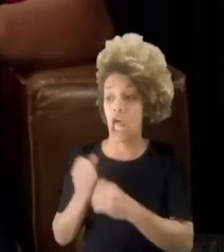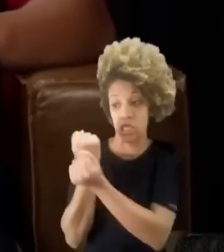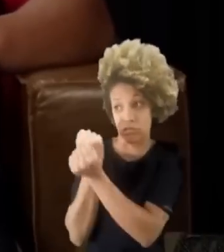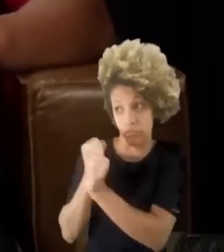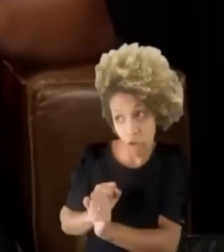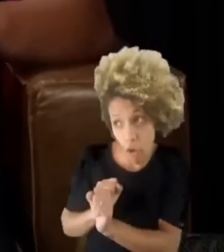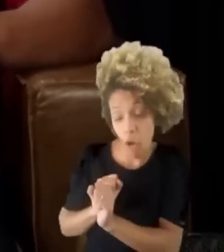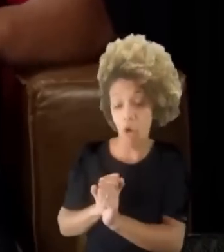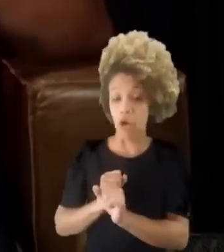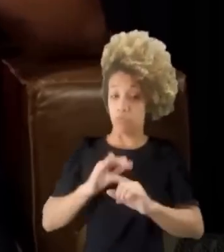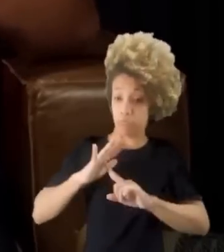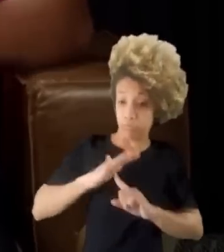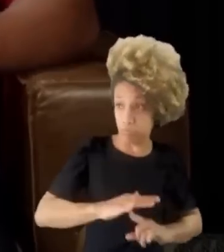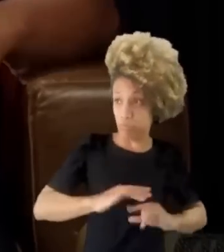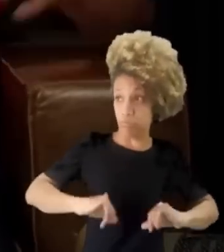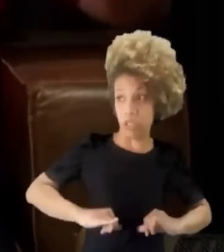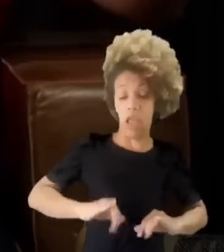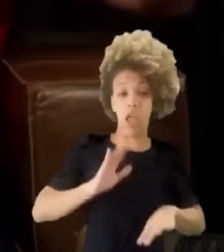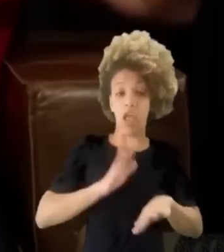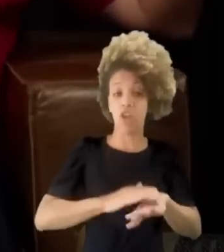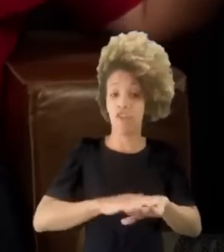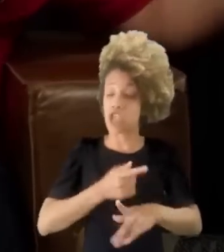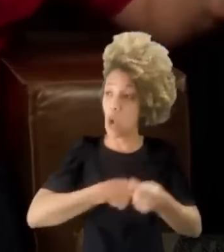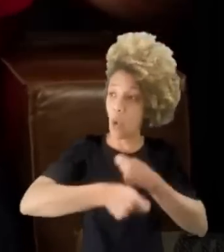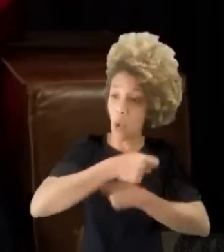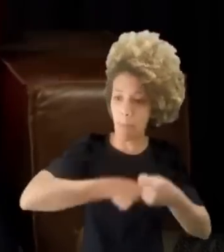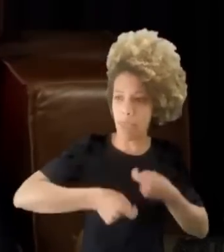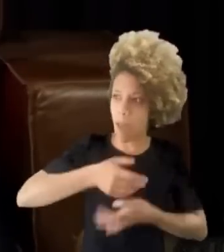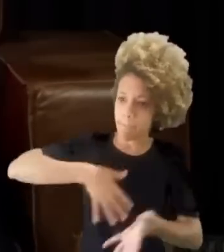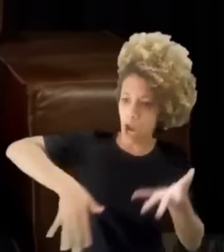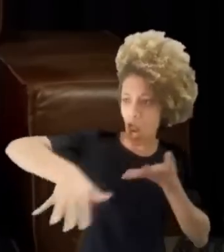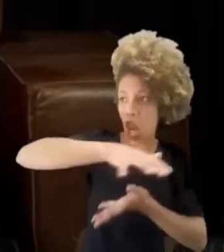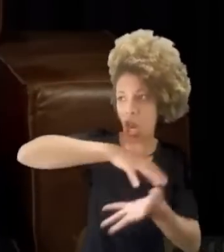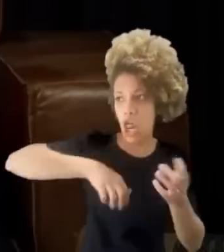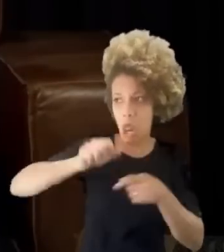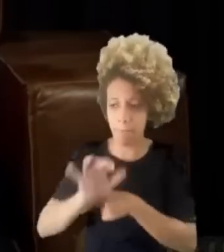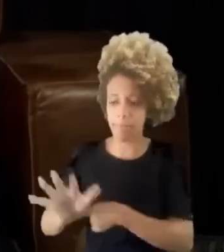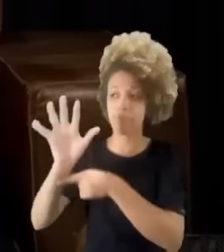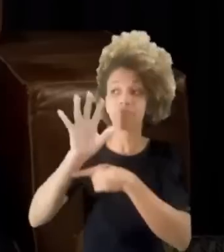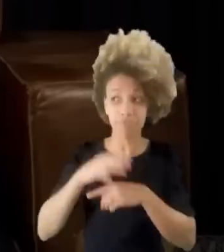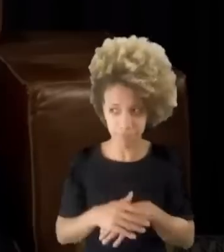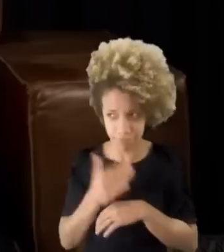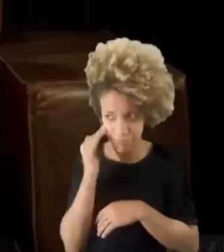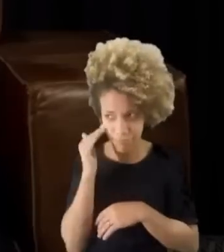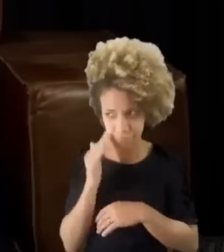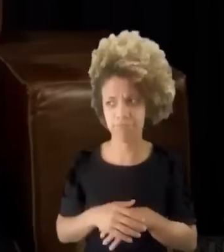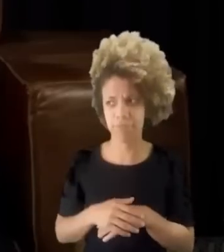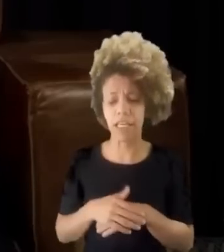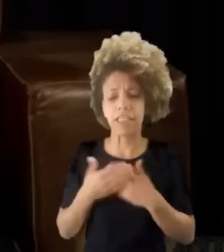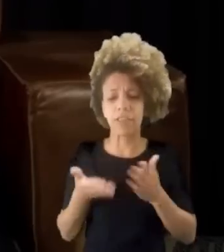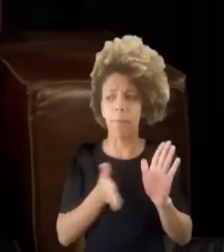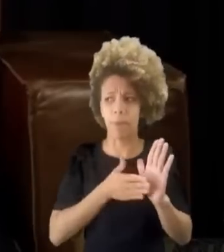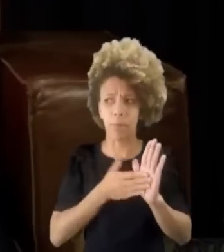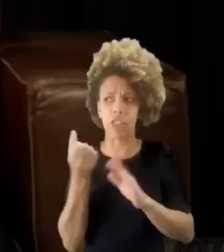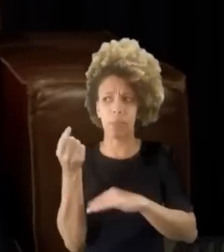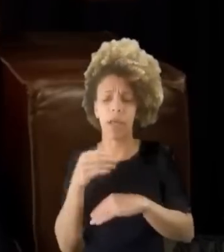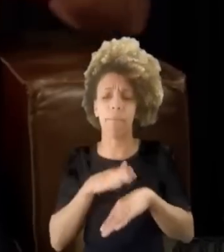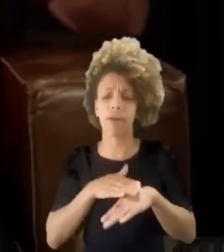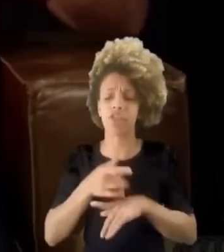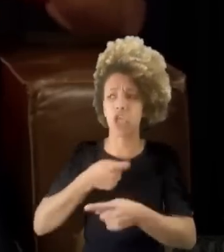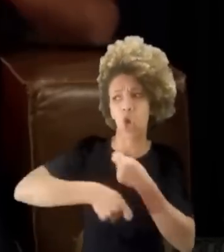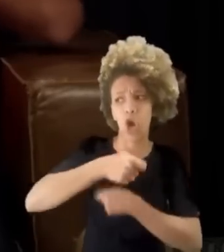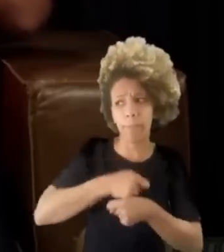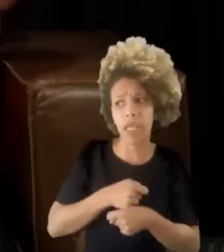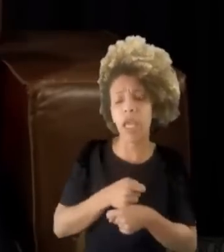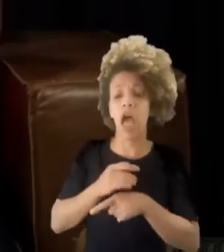que ela não escravizou não torturou no maltratou e não fez toda a economia girar a favor da Europa mano entendeu então a ideia branca é